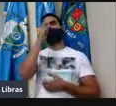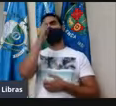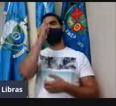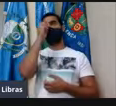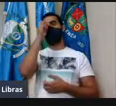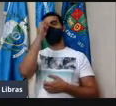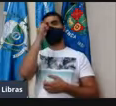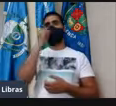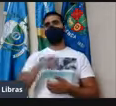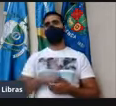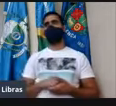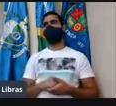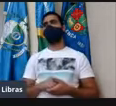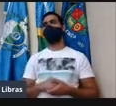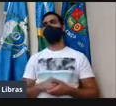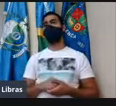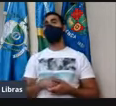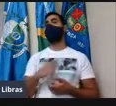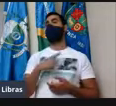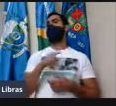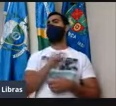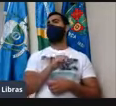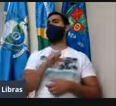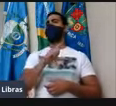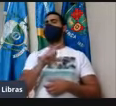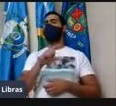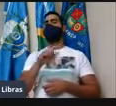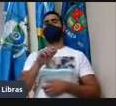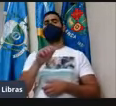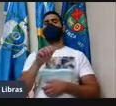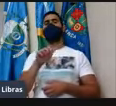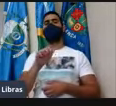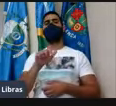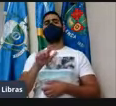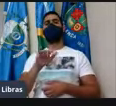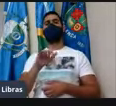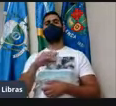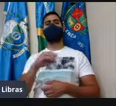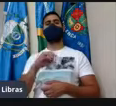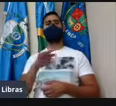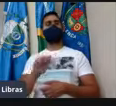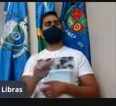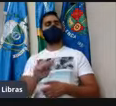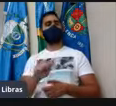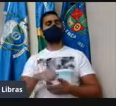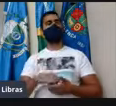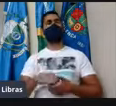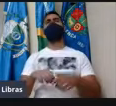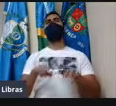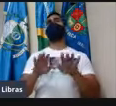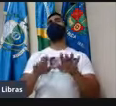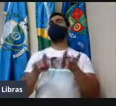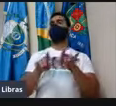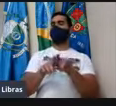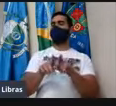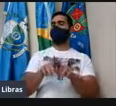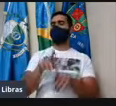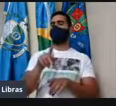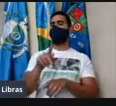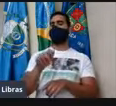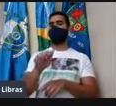tomarem essa decisão de aumentar não só a alíquota do servidor, que é a alíquota laboral, mas a patronal